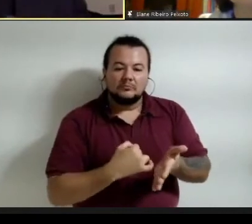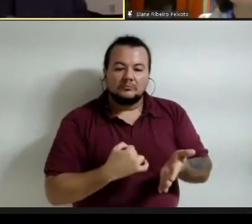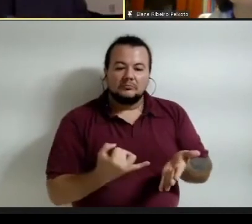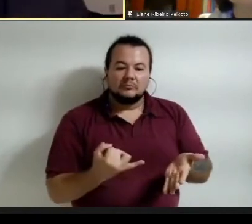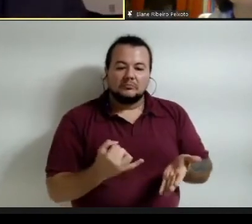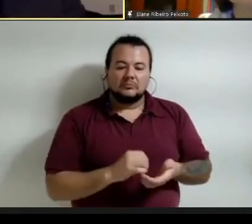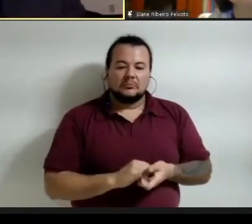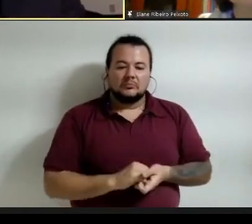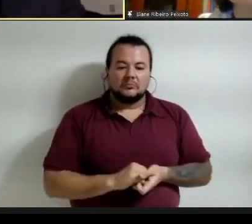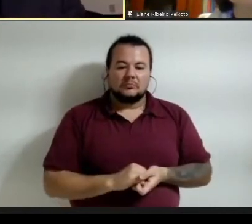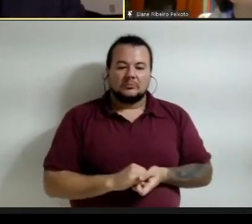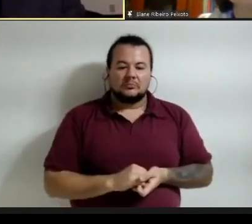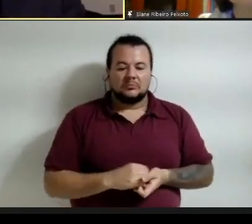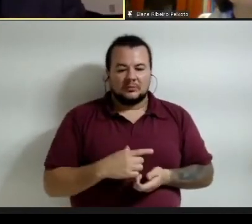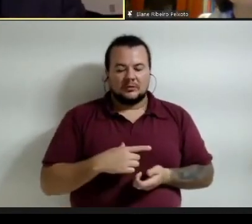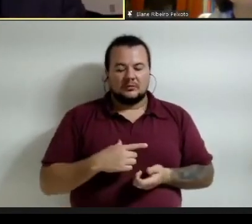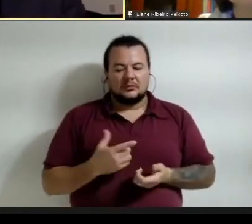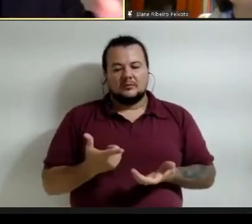o Estado-nação.